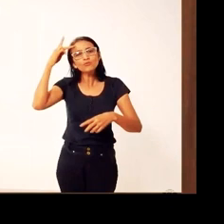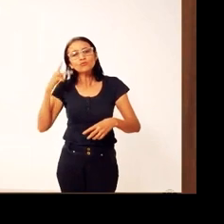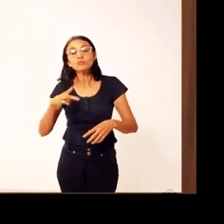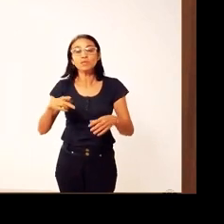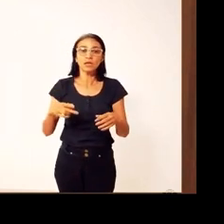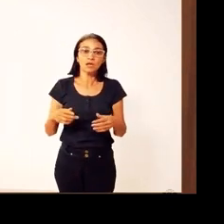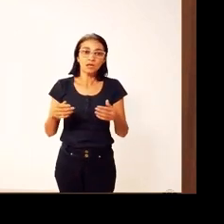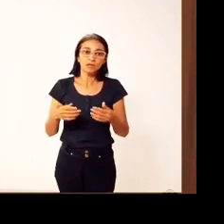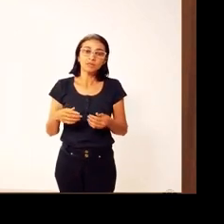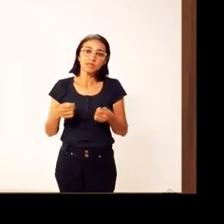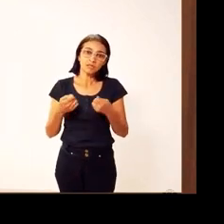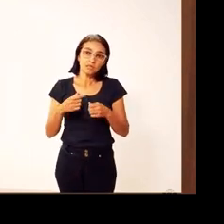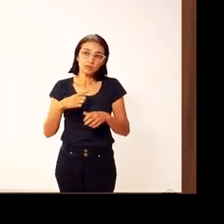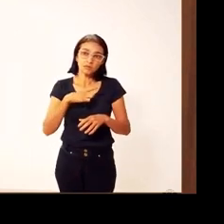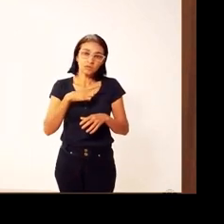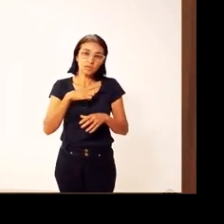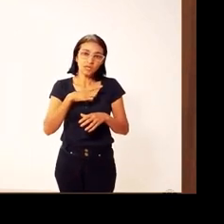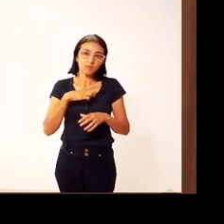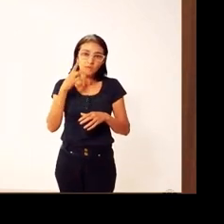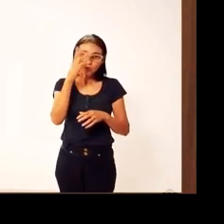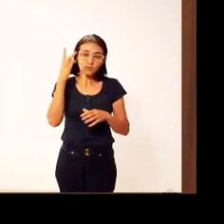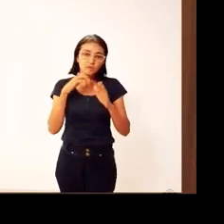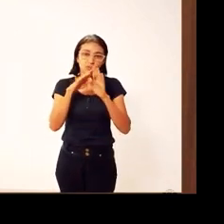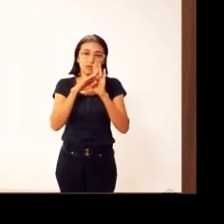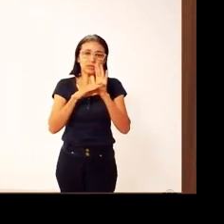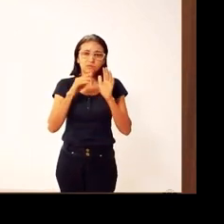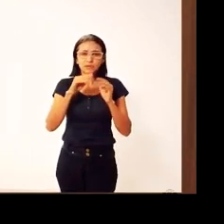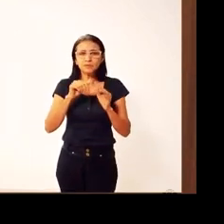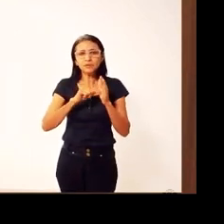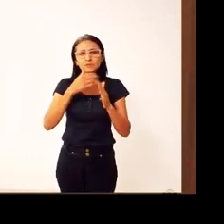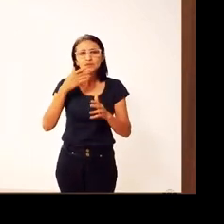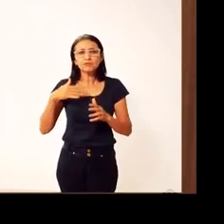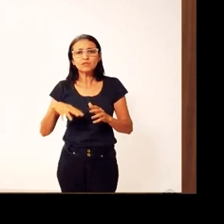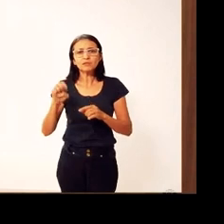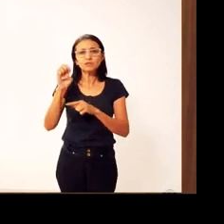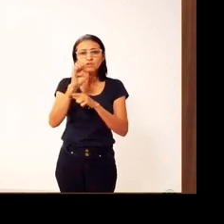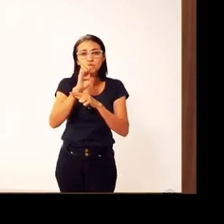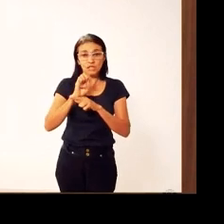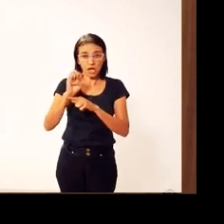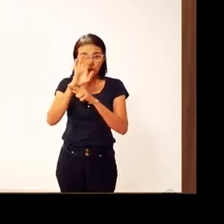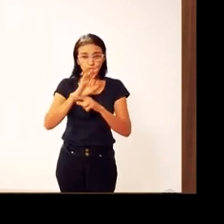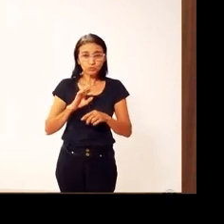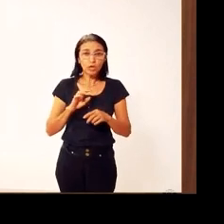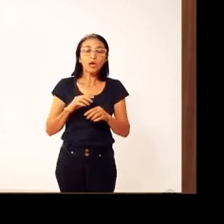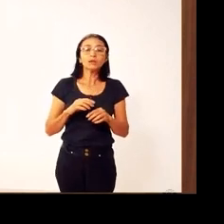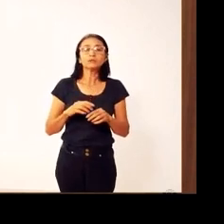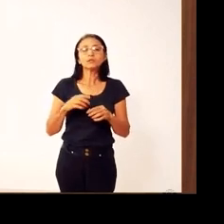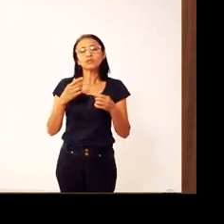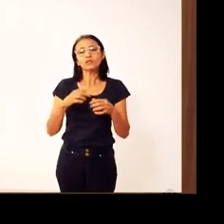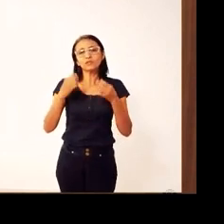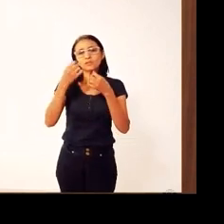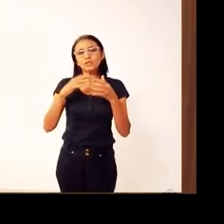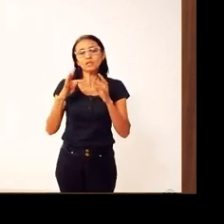nesse momento, estadistas, fazer programas, um programa como esse da primeira infância, de Estado. porque onde, já foi dito aqui de